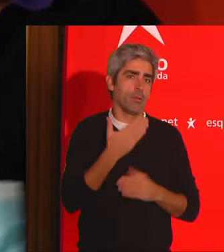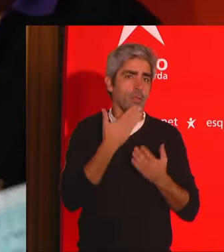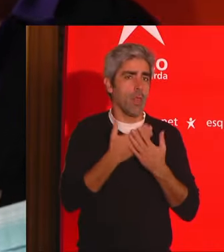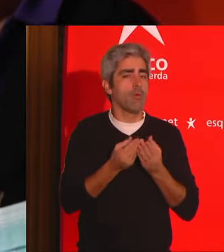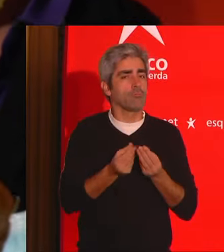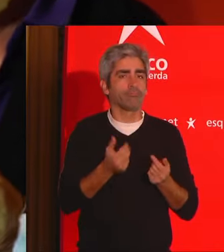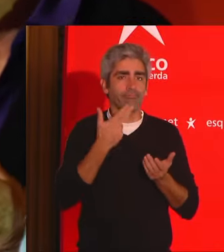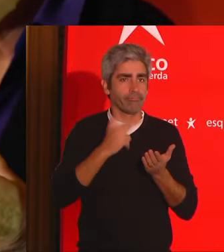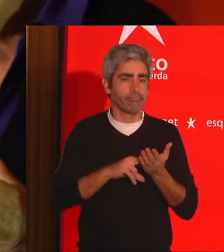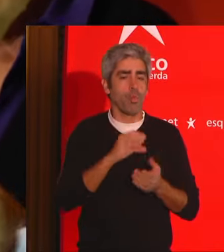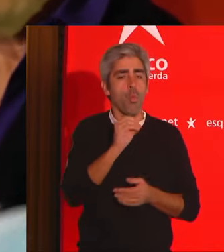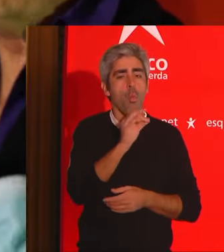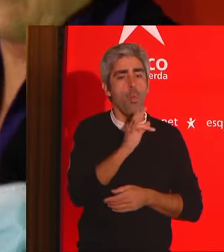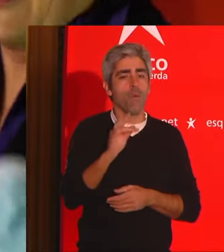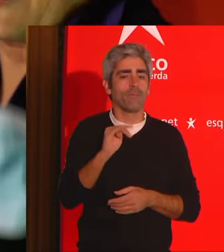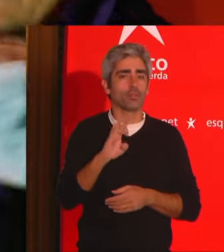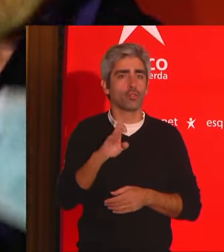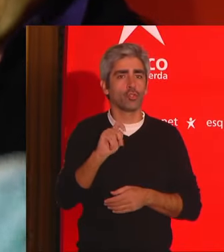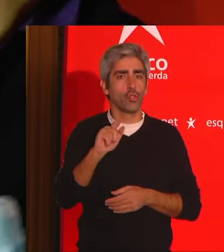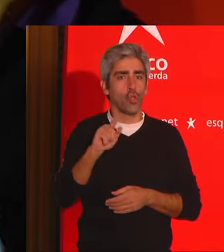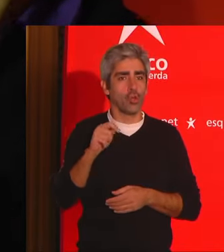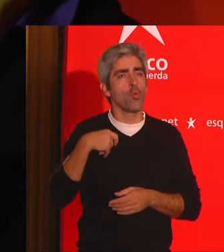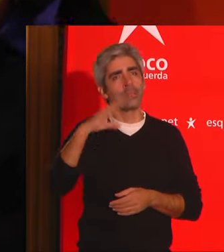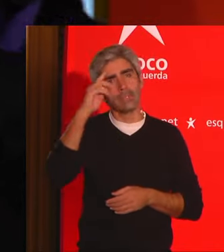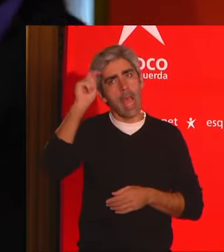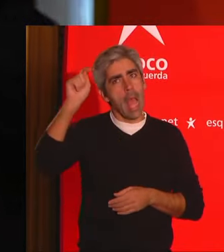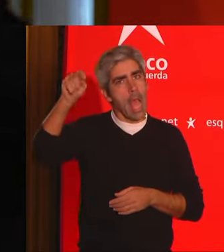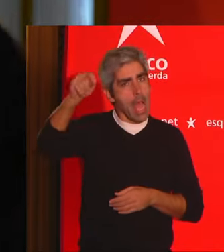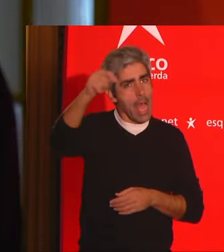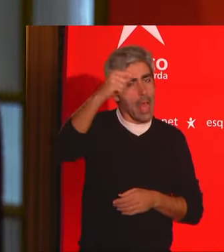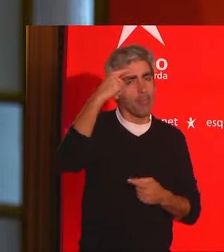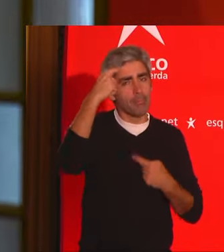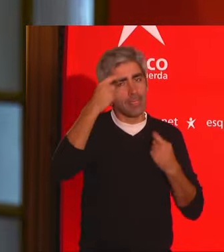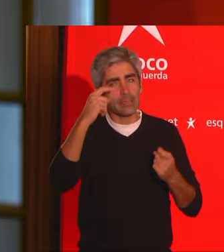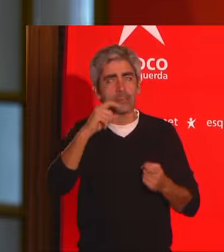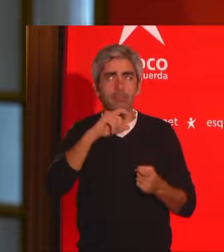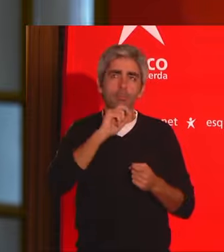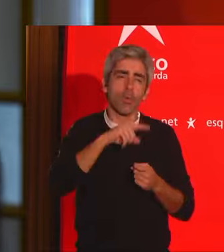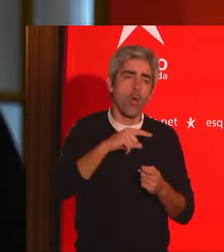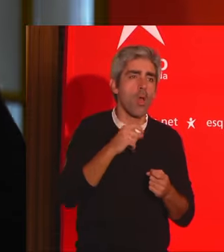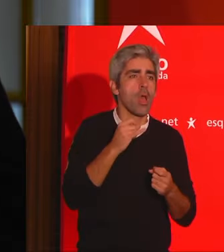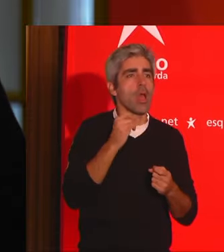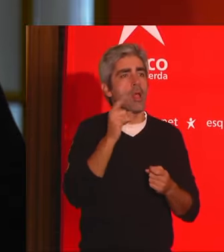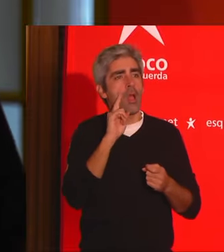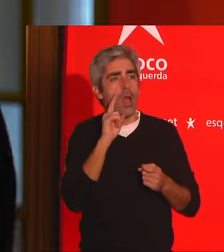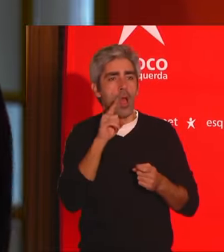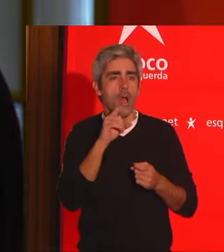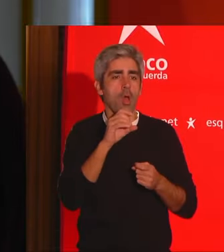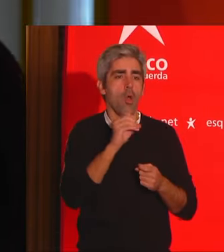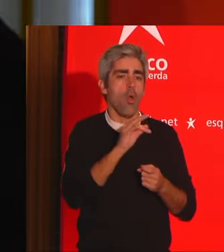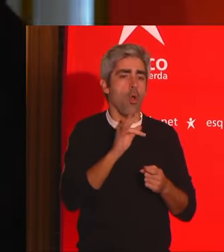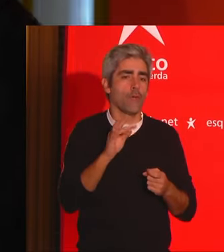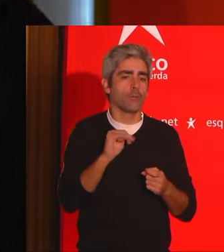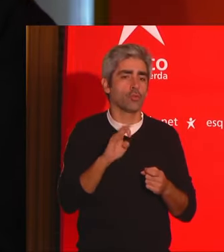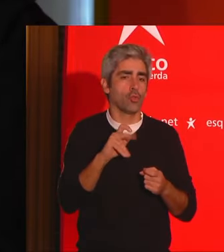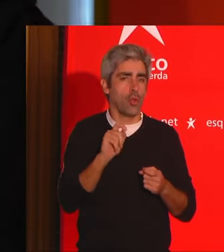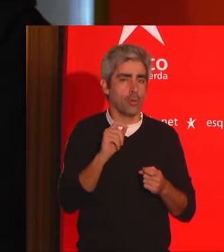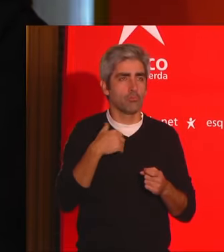efetivamente combatermos os offshores. Eu sei que há quem pense que se pode ilegalizar os offshores. É difícil.